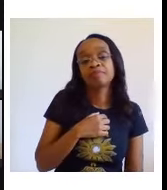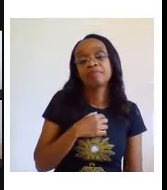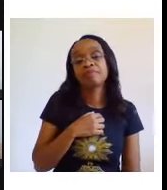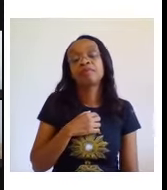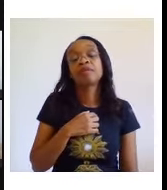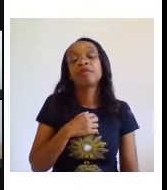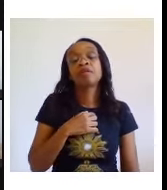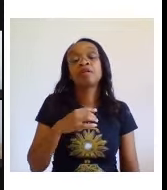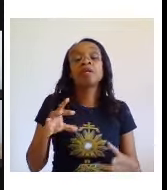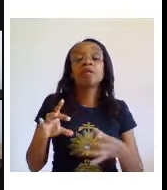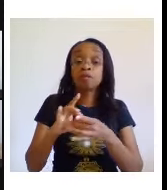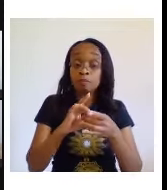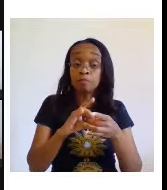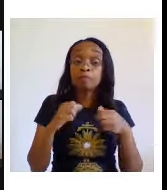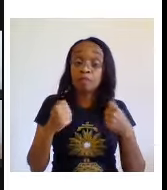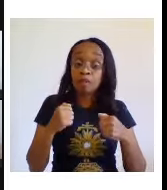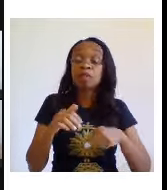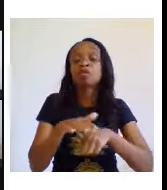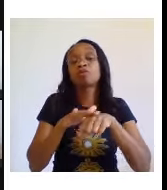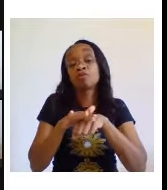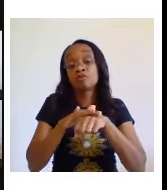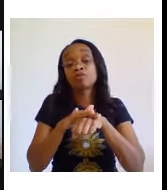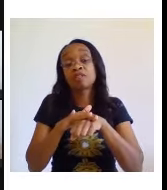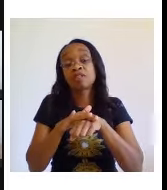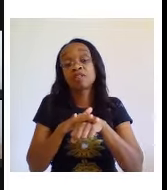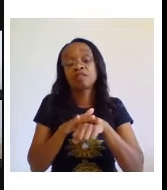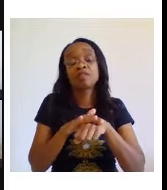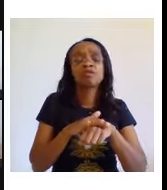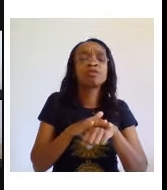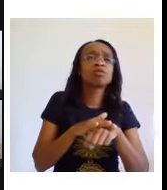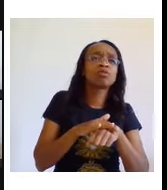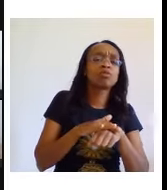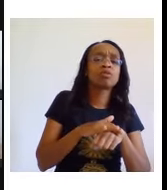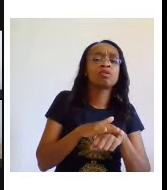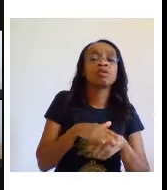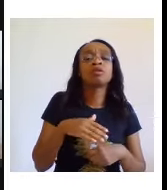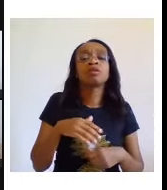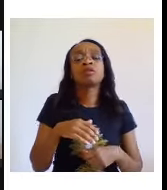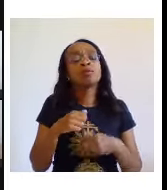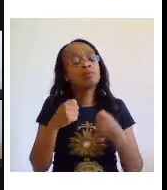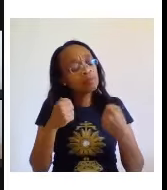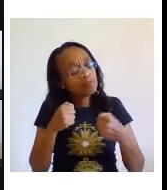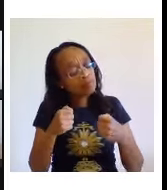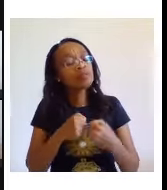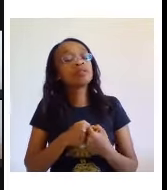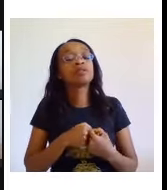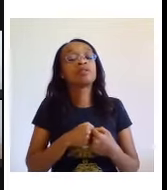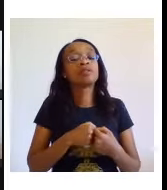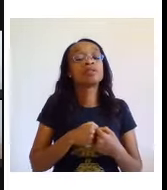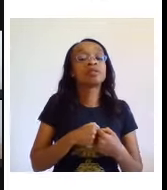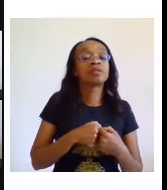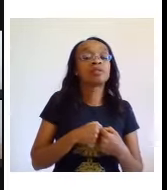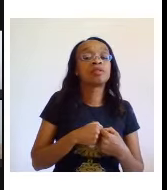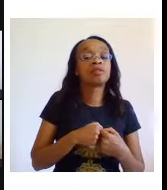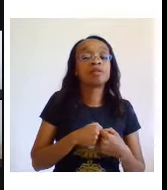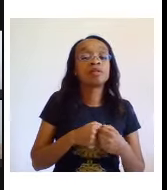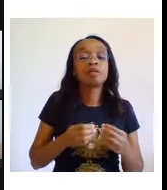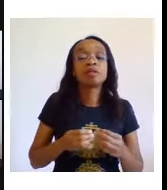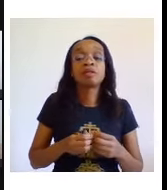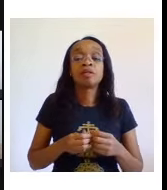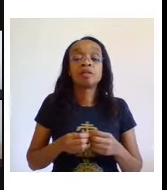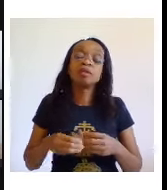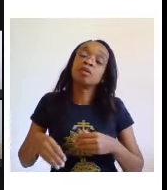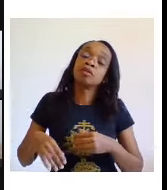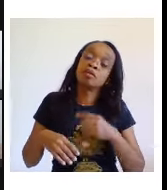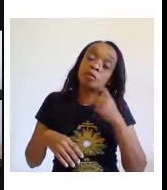dessa conexão aí, discussão, tem que falar, os padres têm que falar isso nas homilias, não é só lá em um